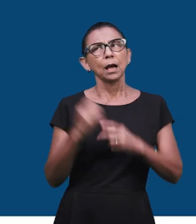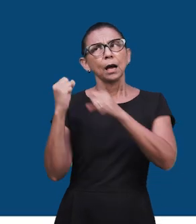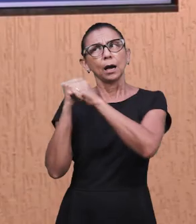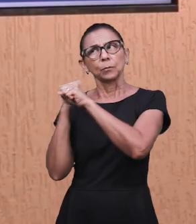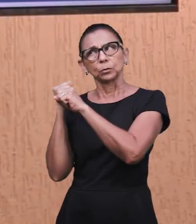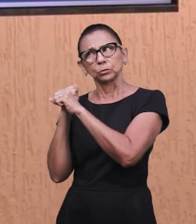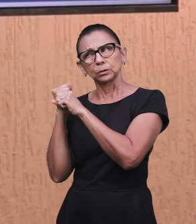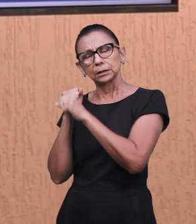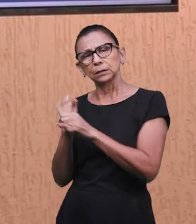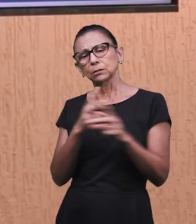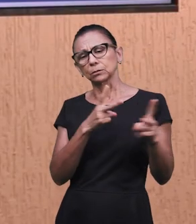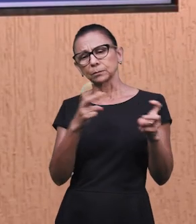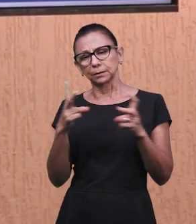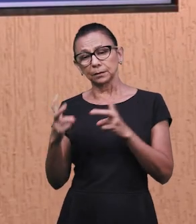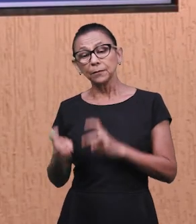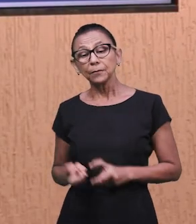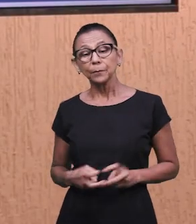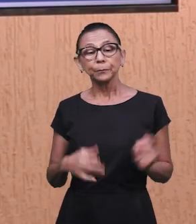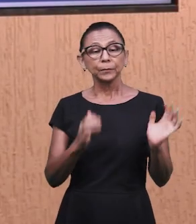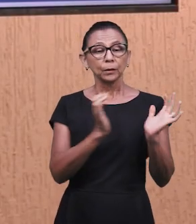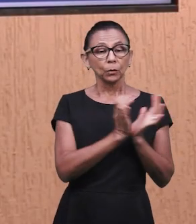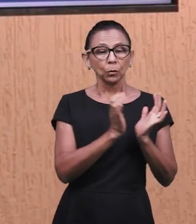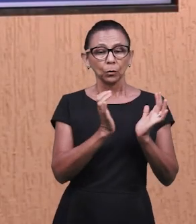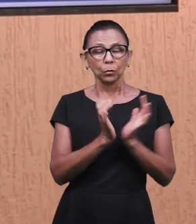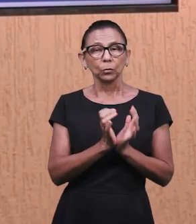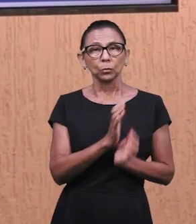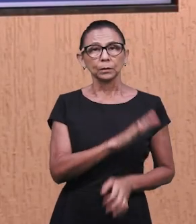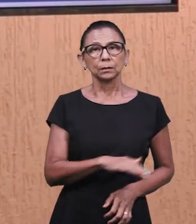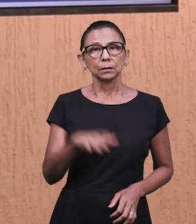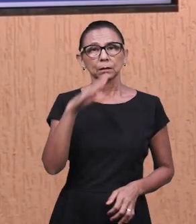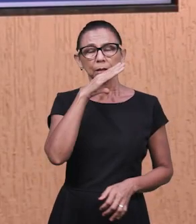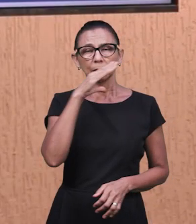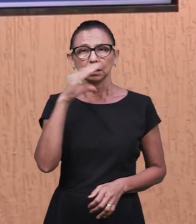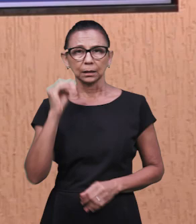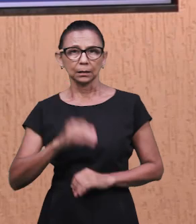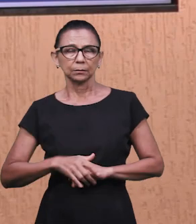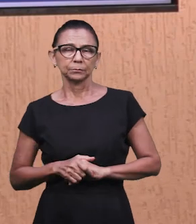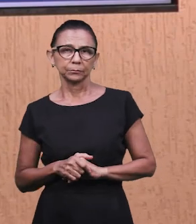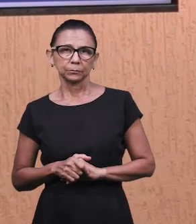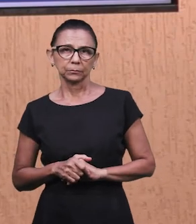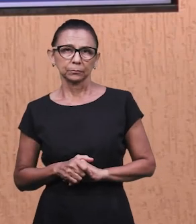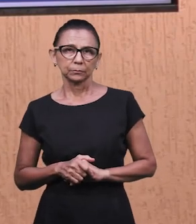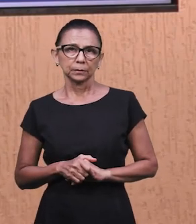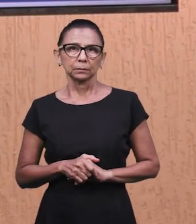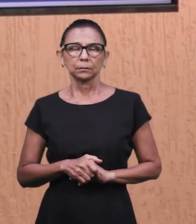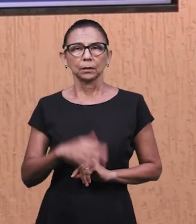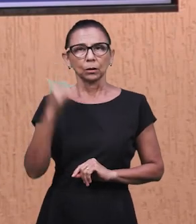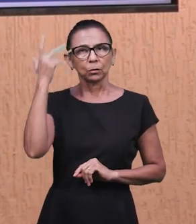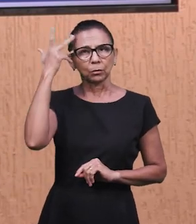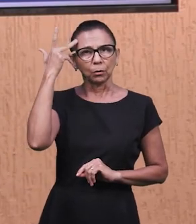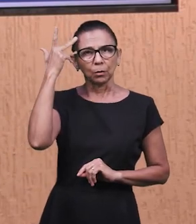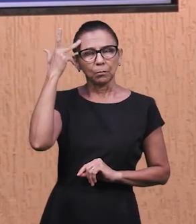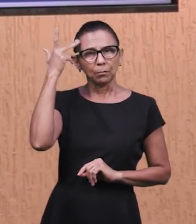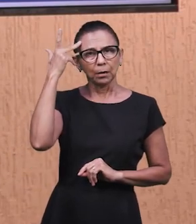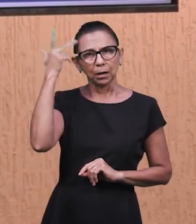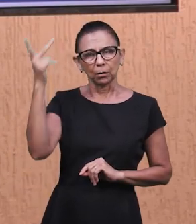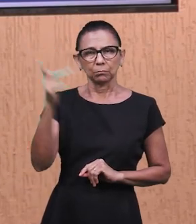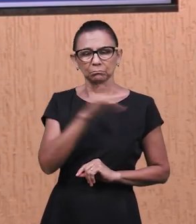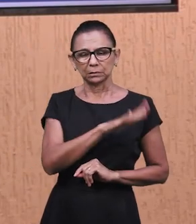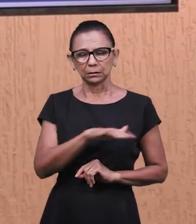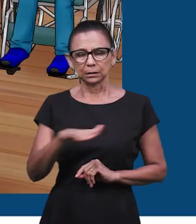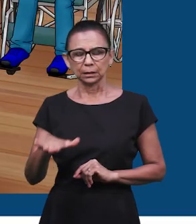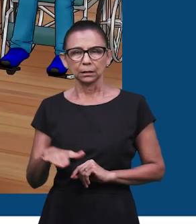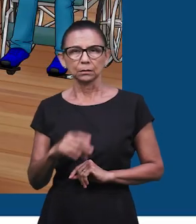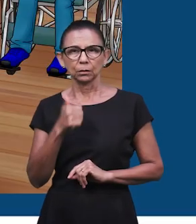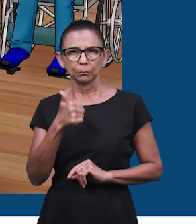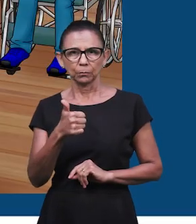anos, é a situação das classes sem crianças com deficiência. Então, isso funciona muito bem já. Mas podemos ter